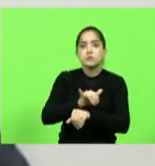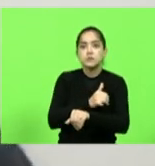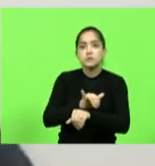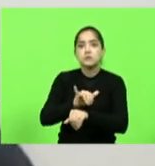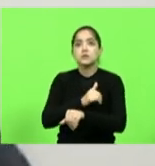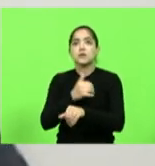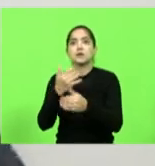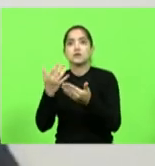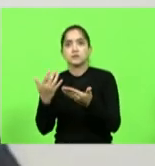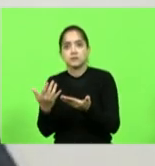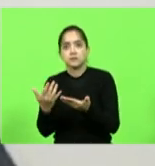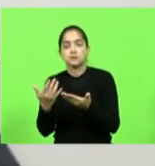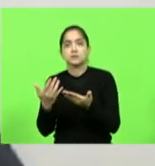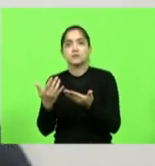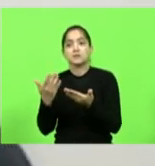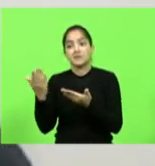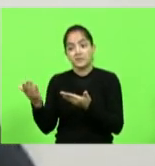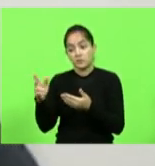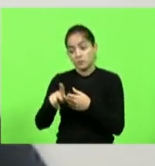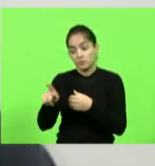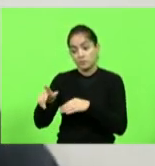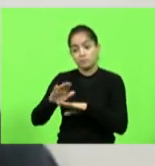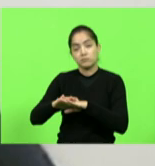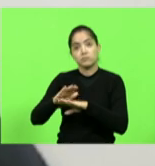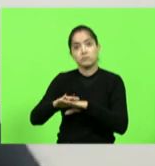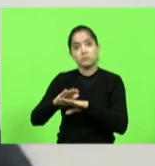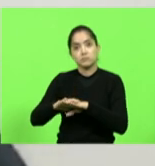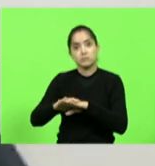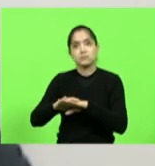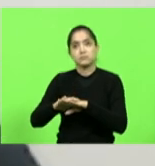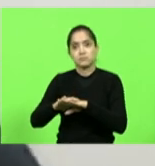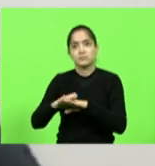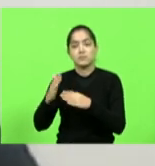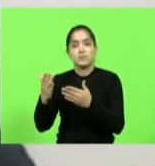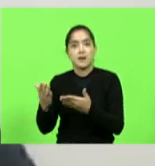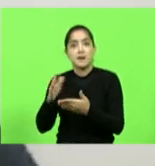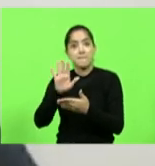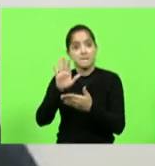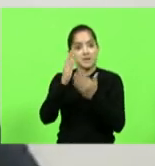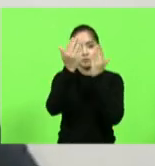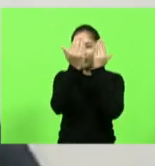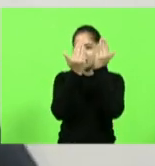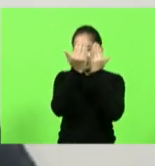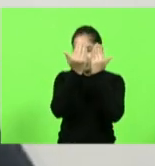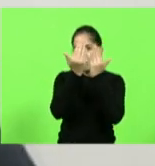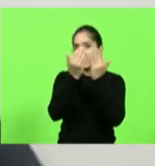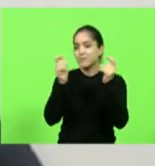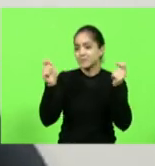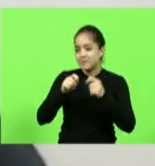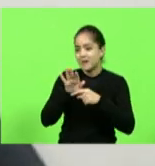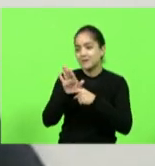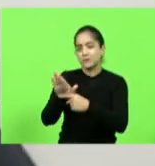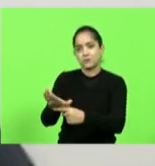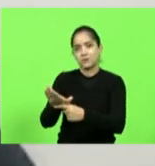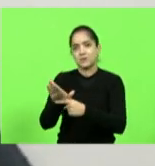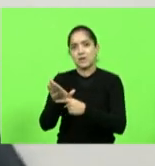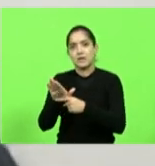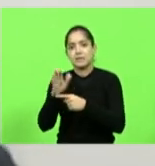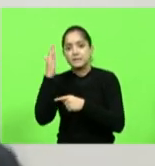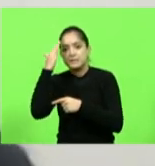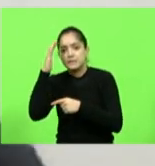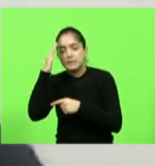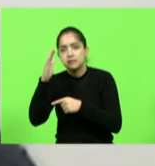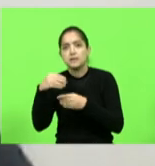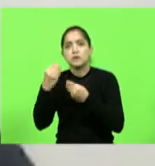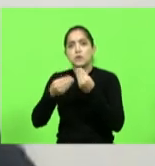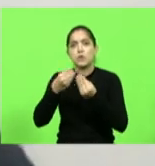claro, o professor tem, né, é expert na didática, mas o psicólogo pode ajudá-lo a entender a dinâmica de funcionamento de uma turma